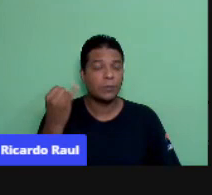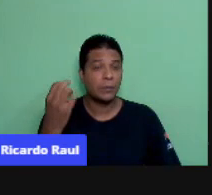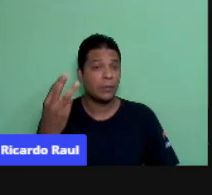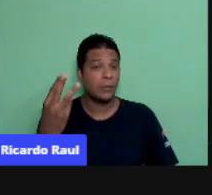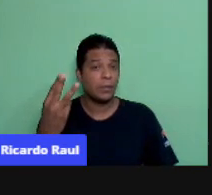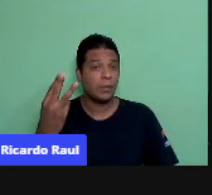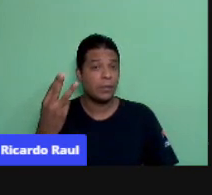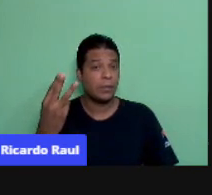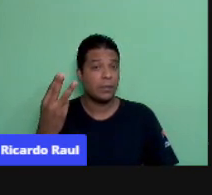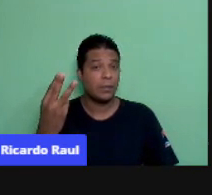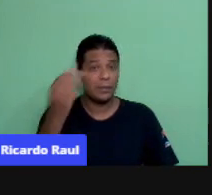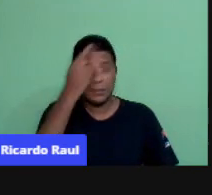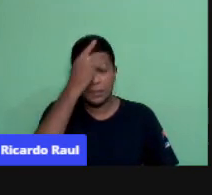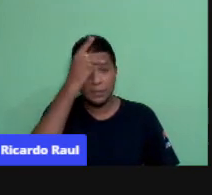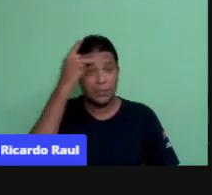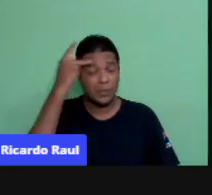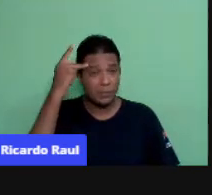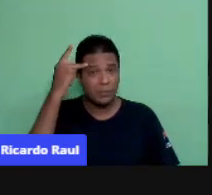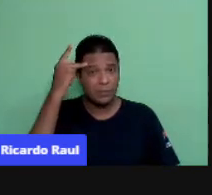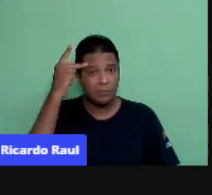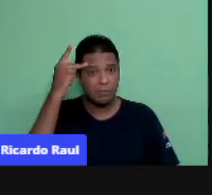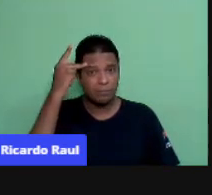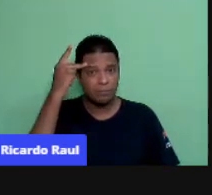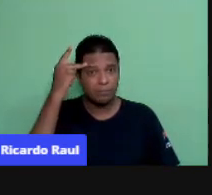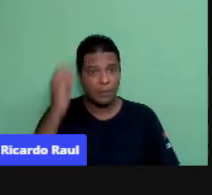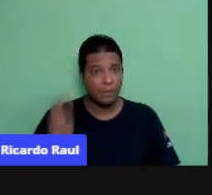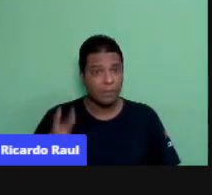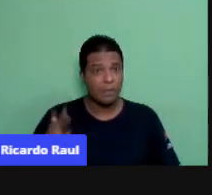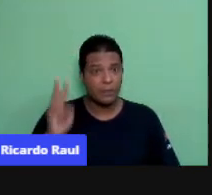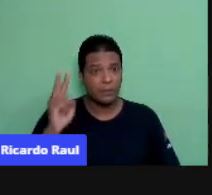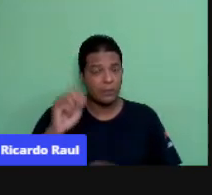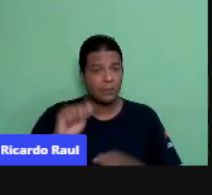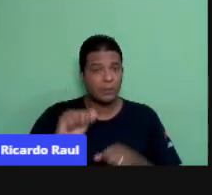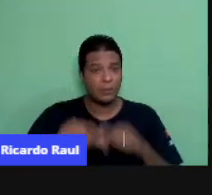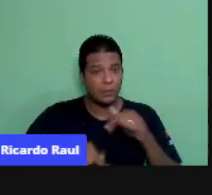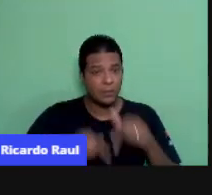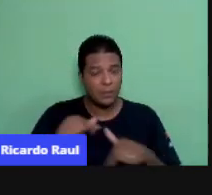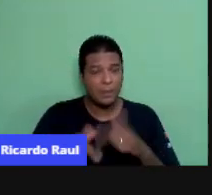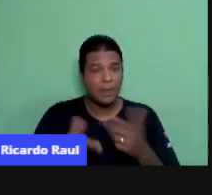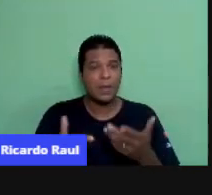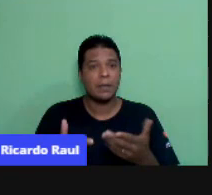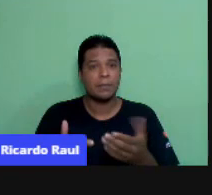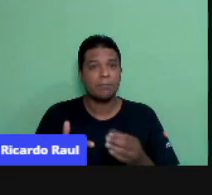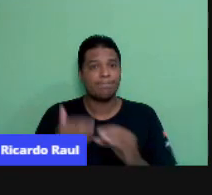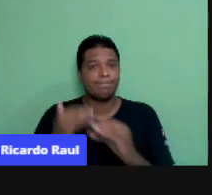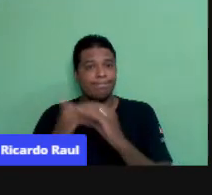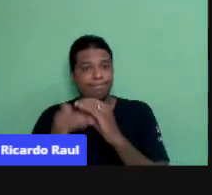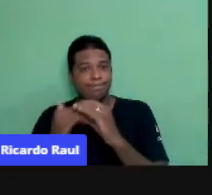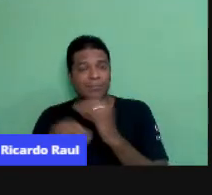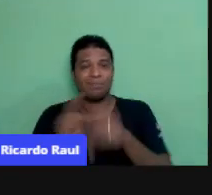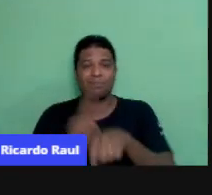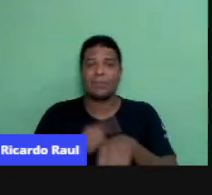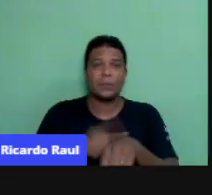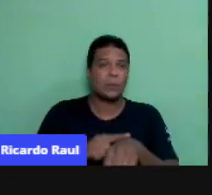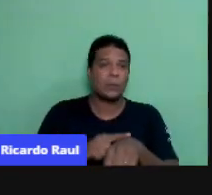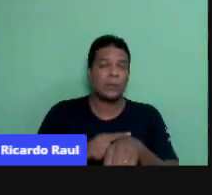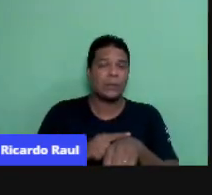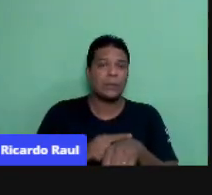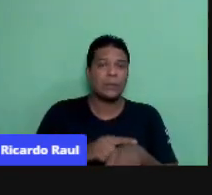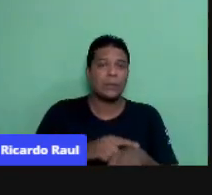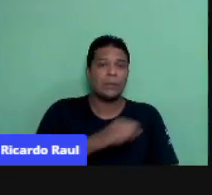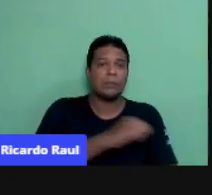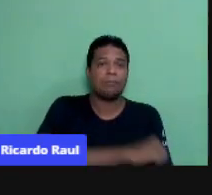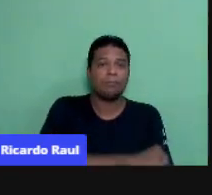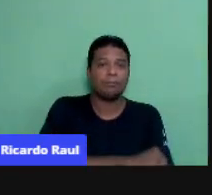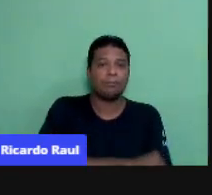pessoas estão valorizando o seu trabalho. Às vezes aqueles outros não estão dando feedback porque o horário dele de trabalho é extenso,